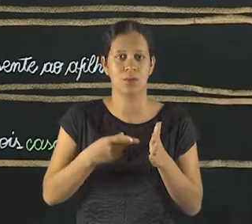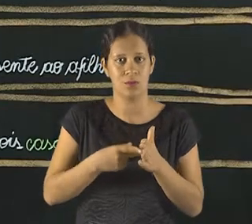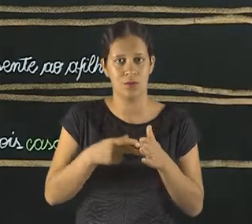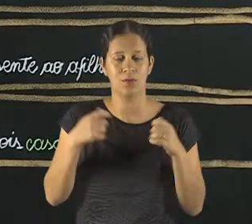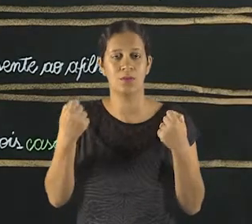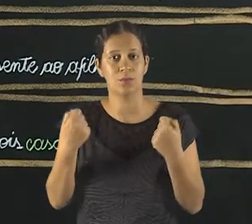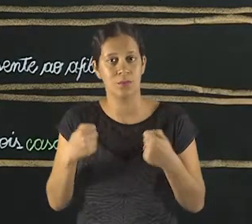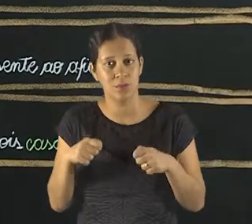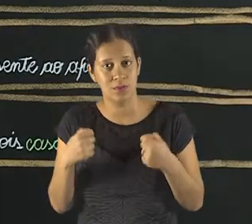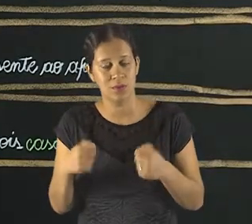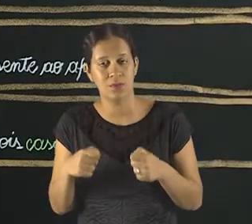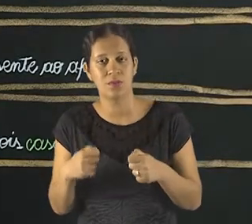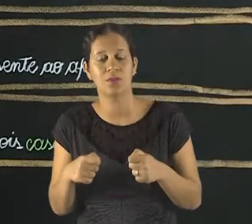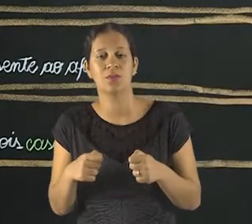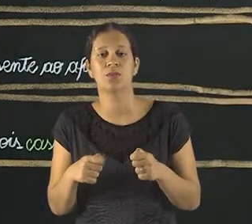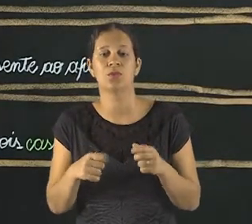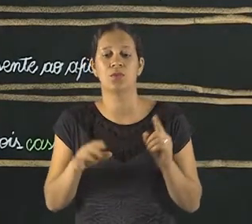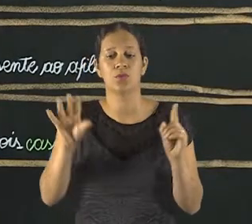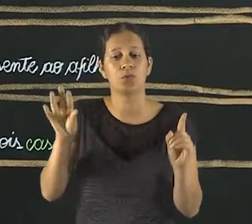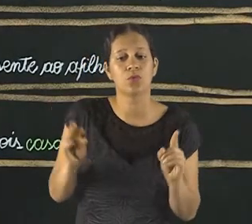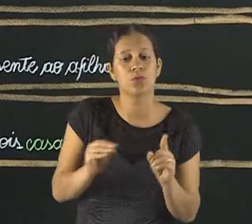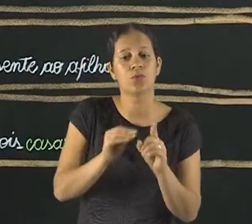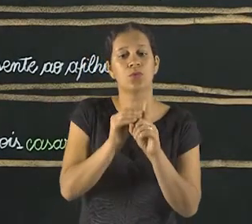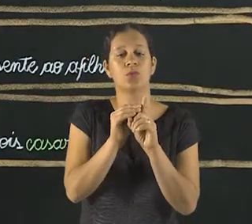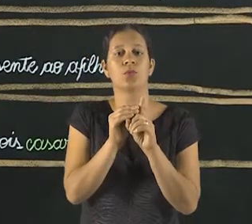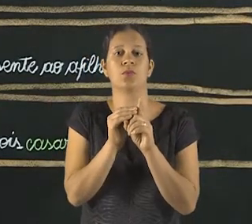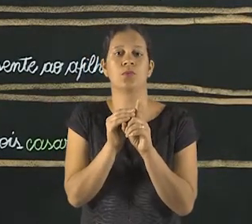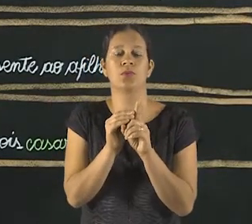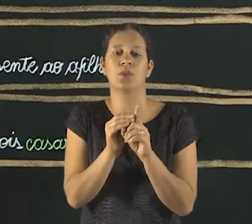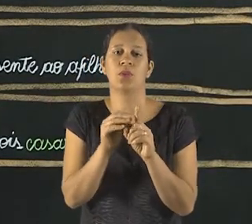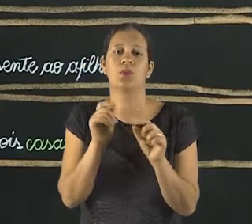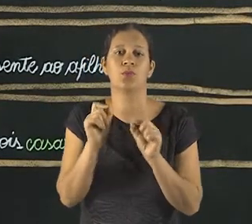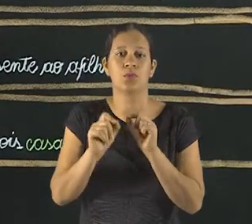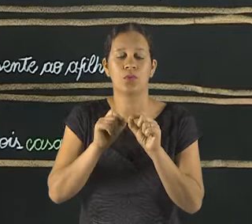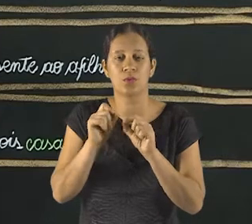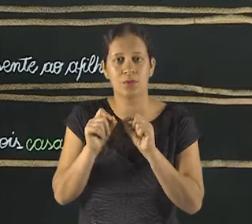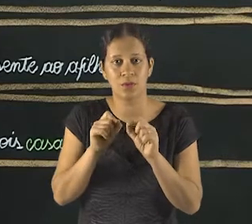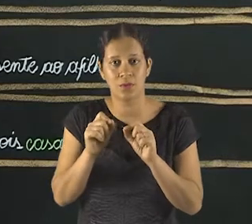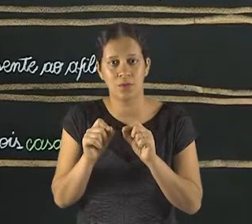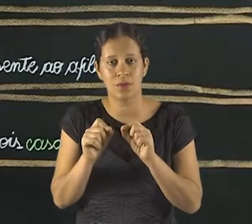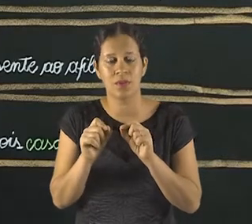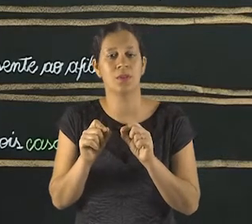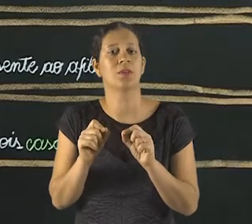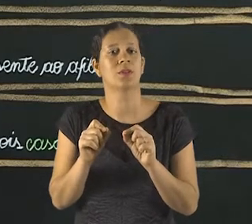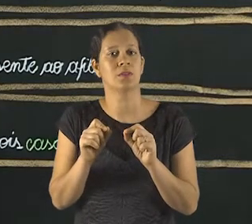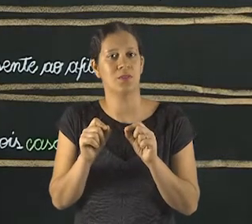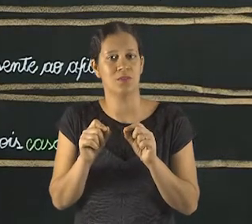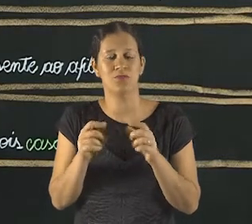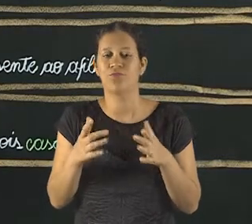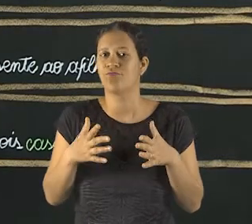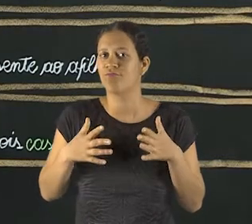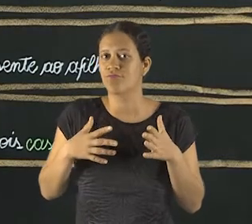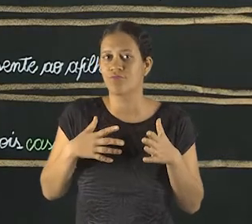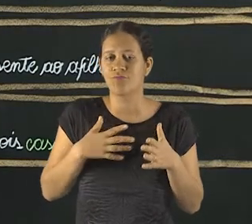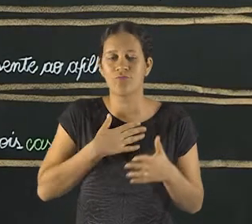significado. Então, nesse caso, eu preciso de um complemento. Se eu disser simplesmente o show não alcançou o quê? Nesse caso,